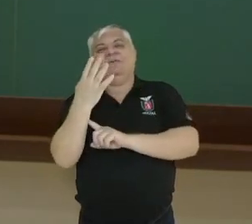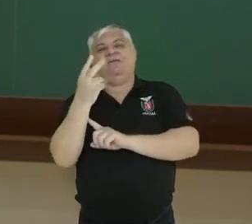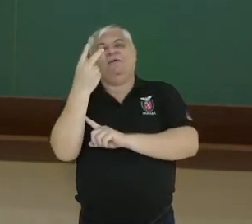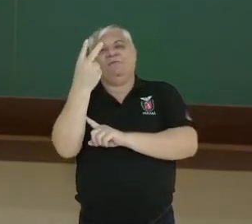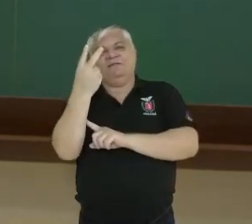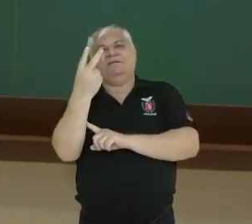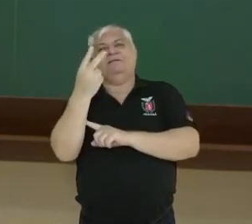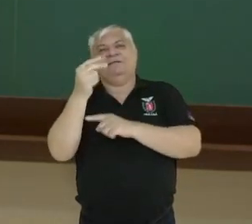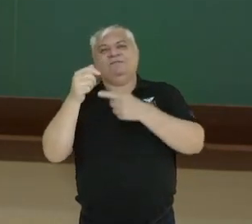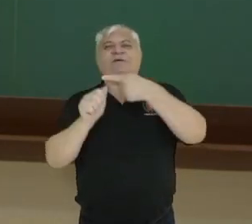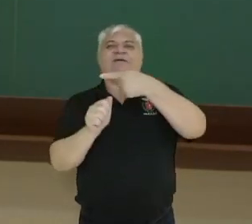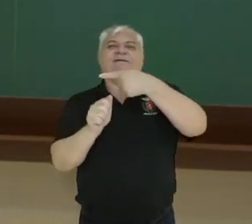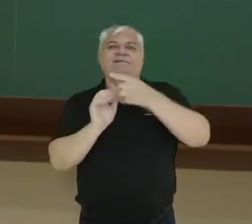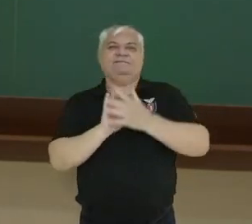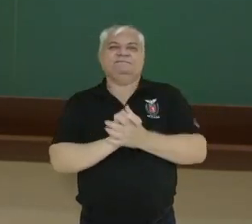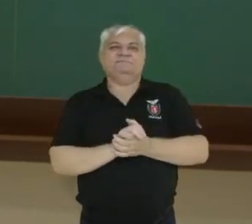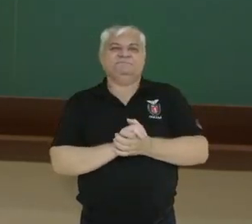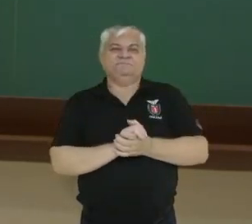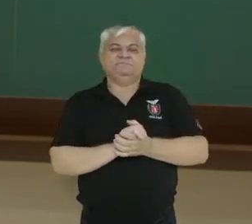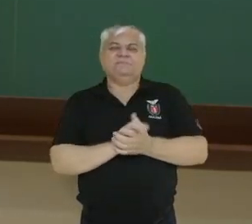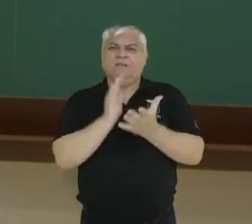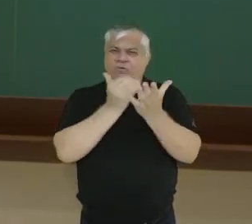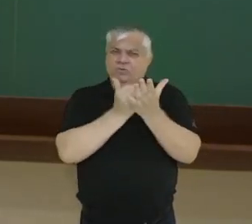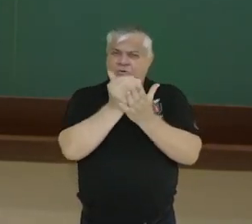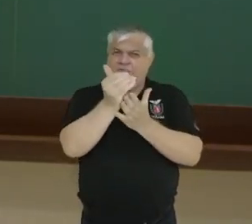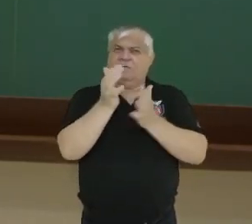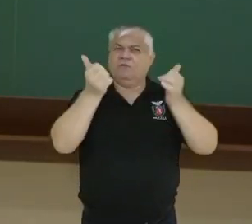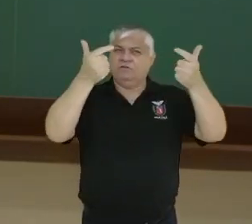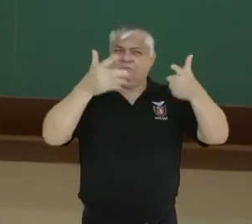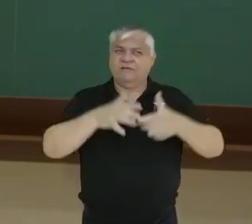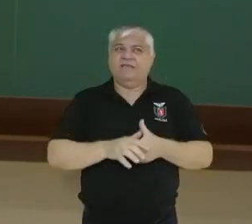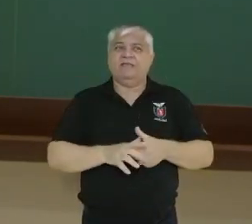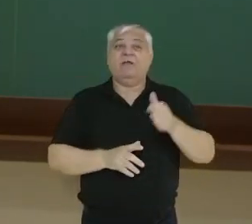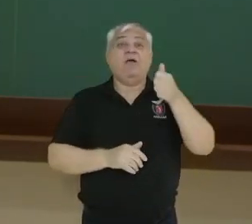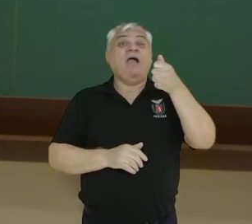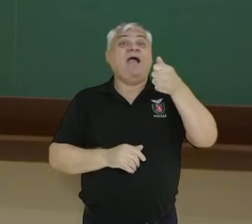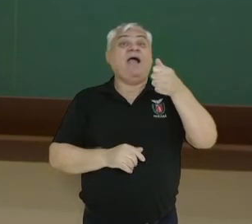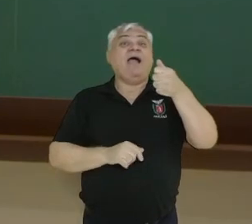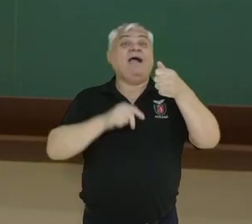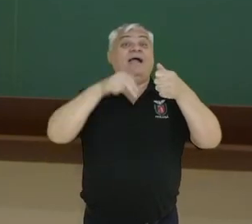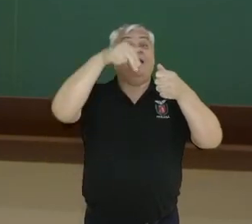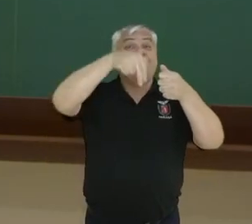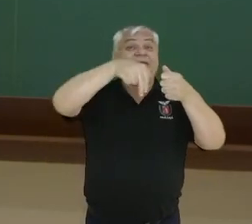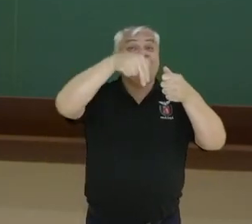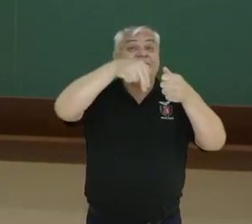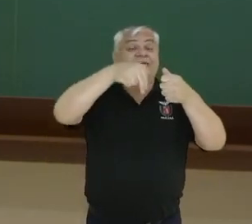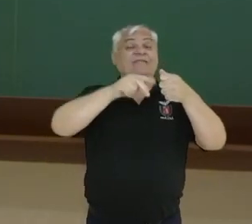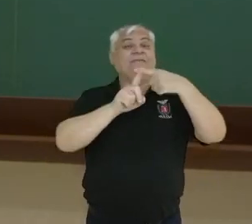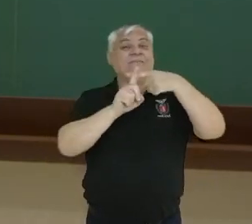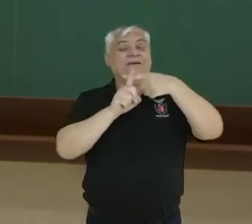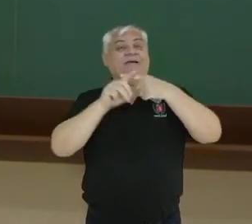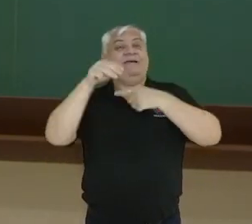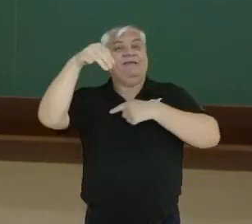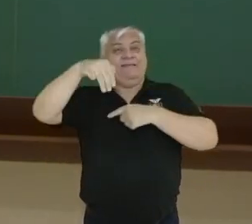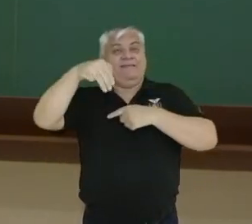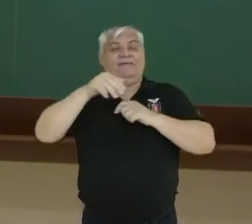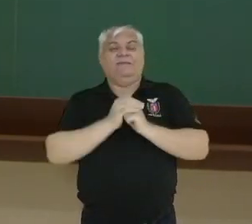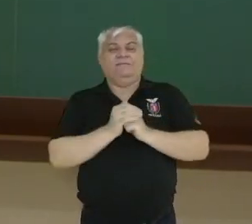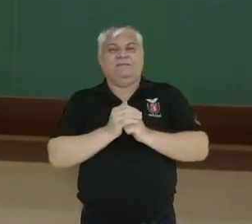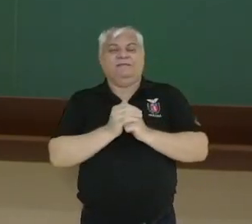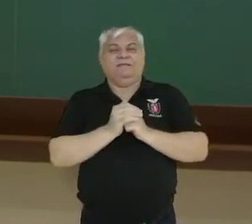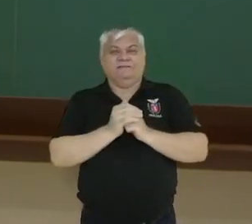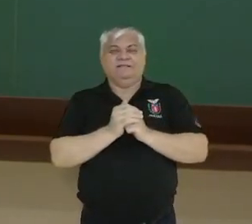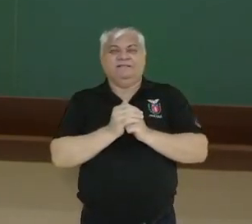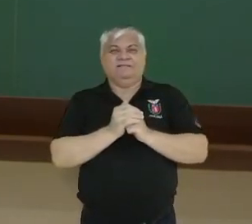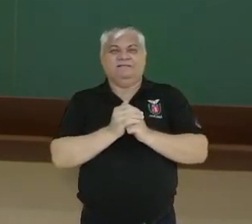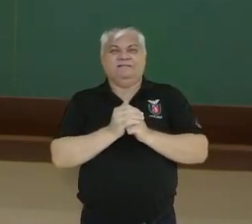B ao quadrado sobre A. Aí lá no começo eu comentei que o A é o M mais N. A gente dividiu o A em dois pedaços, né?